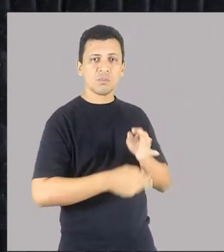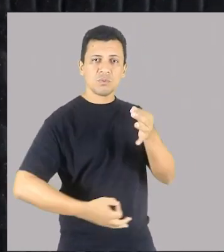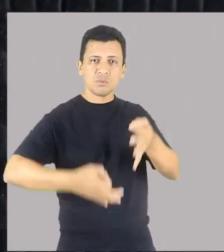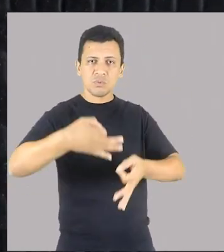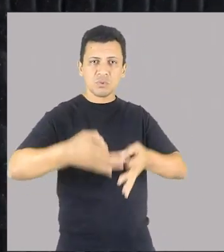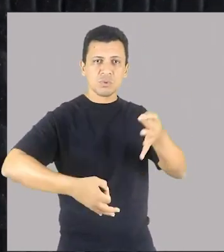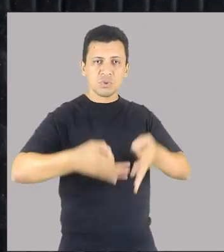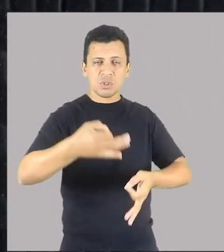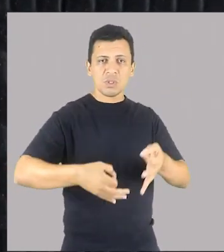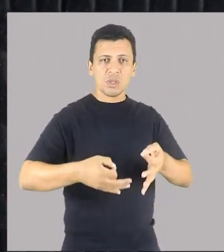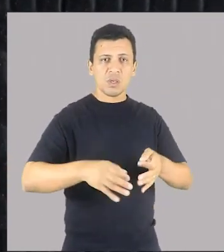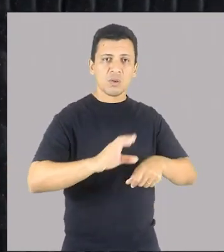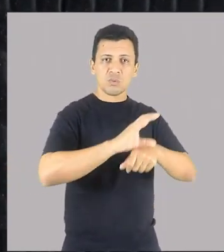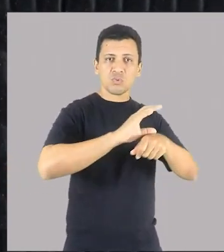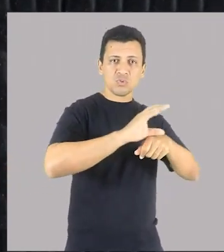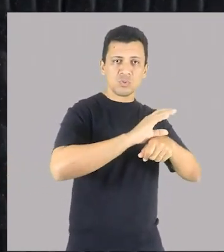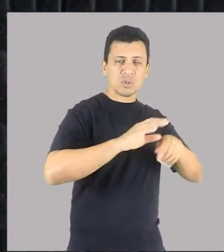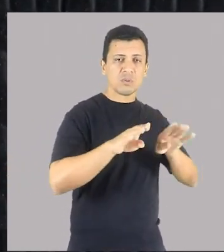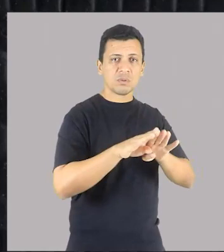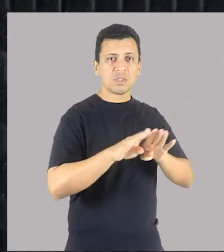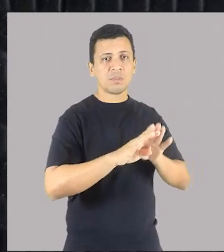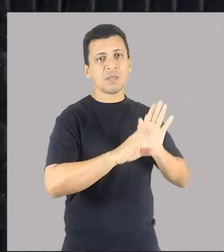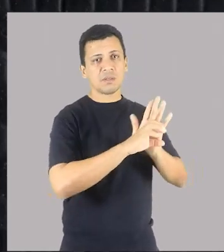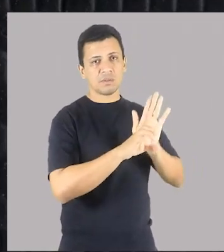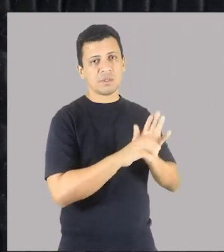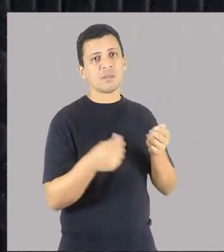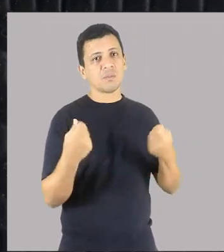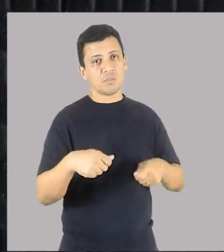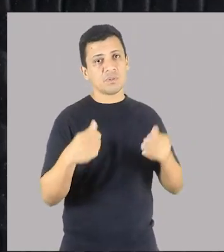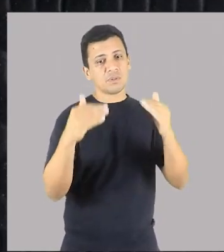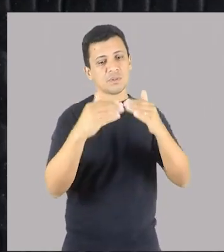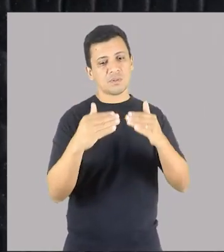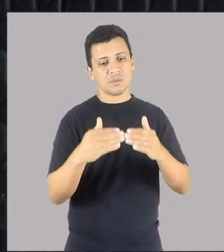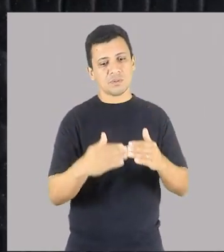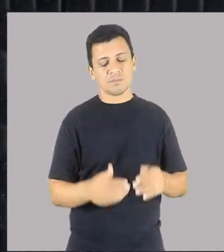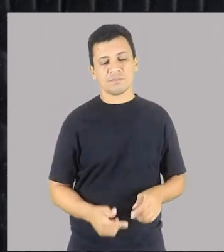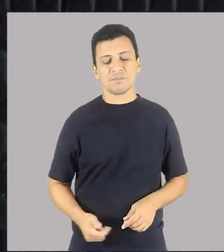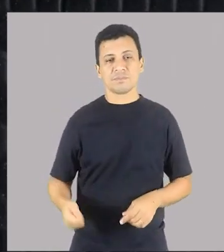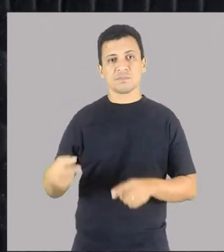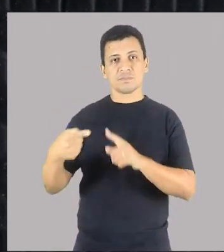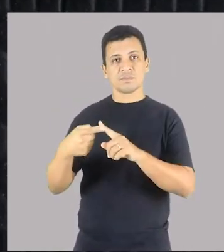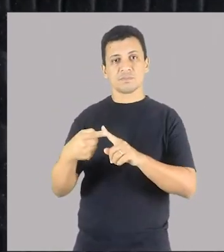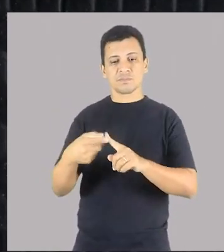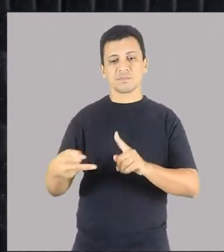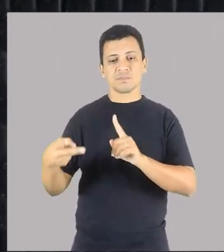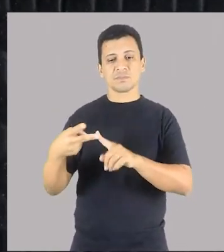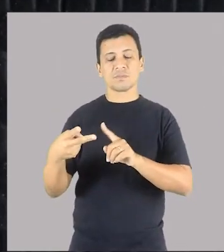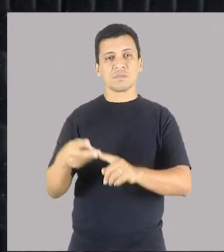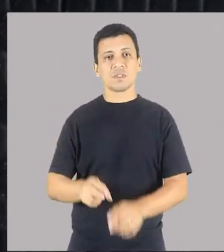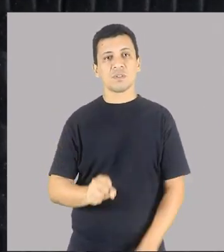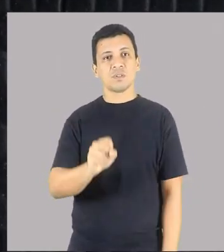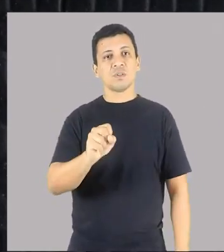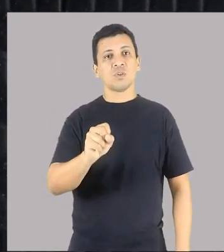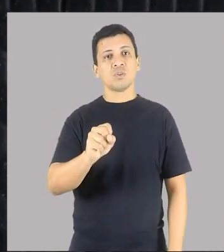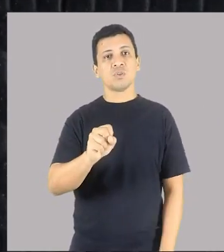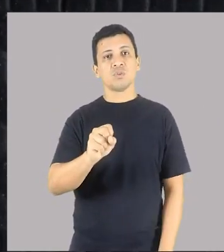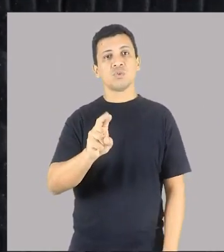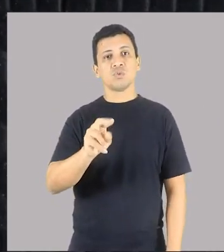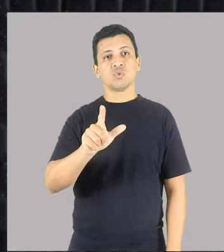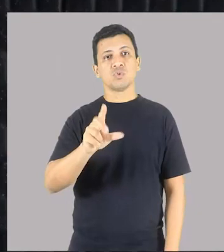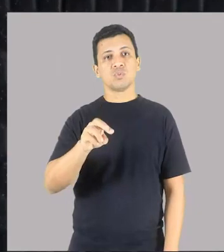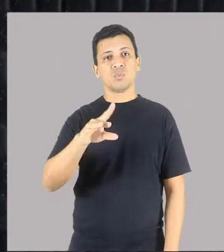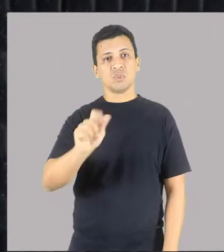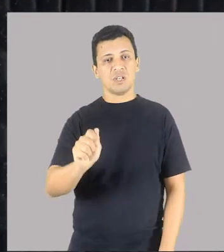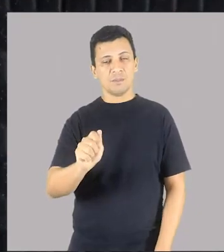leis e da Constituição já vigentes, perfeito? Depois das súmulas vinculantes, vemos ainda uma maior força a respeito